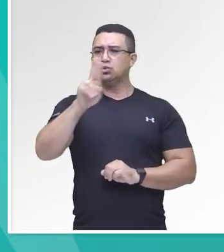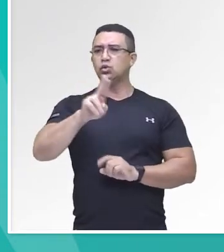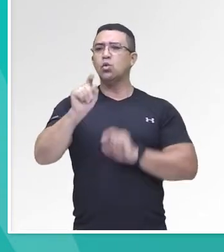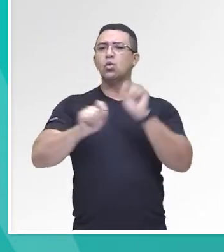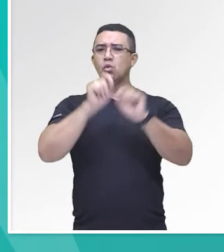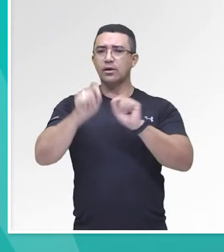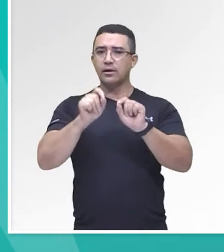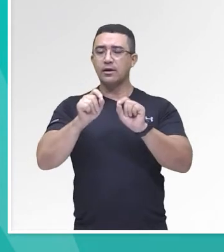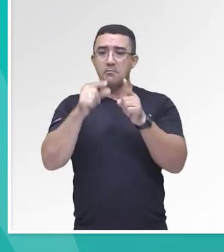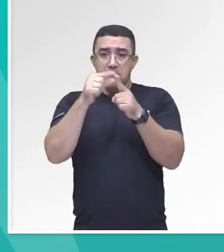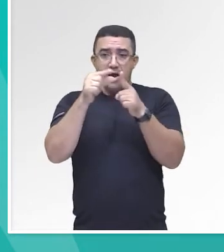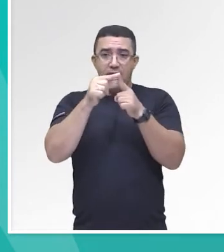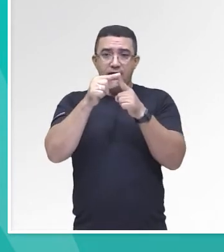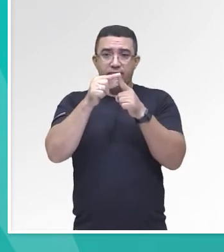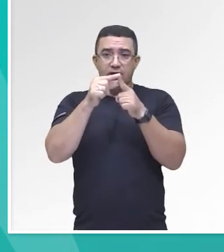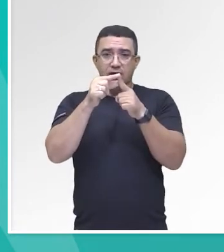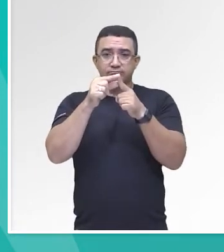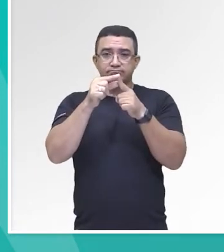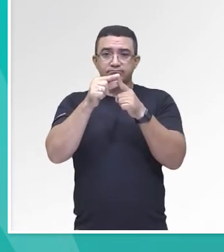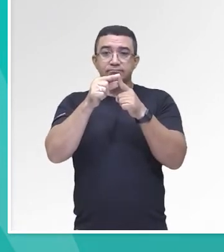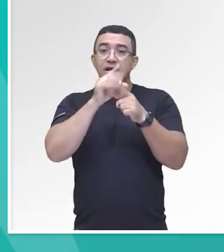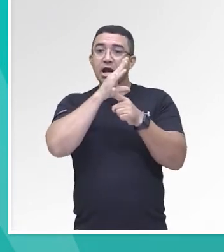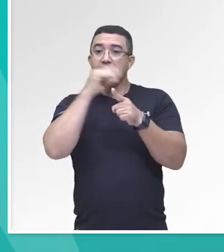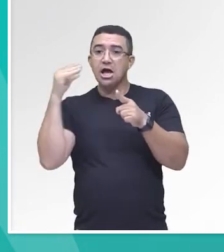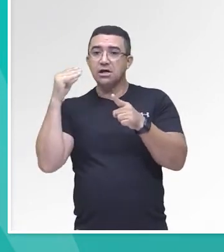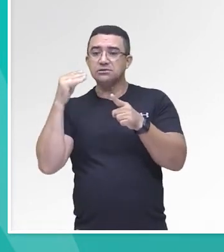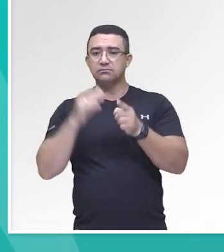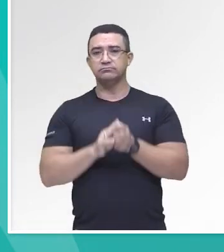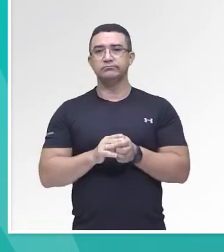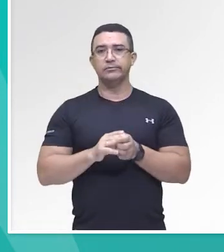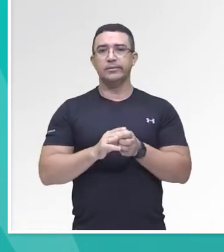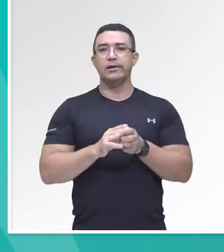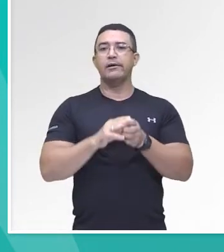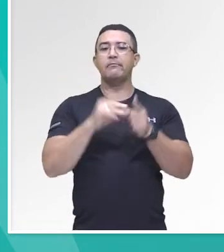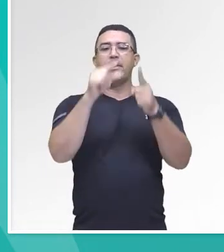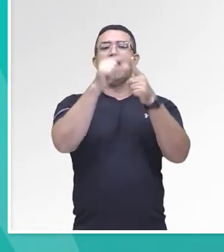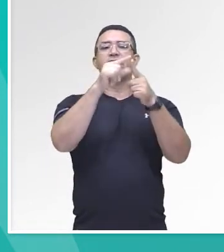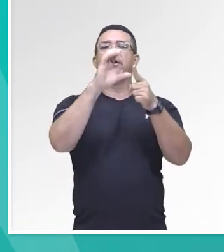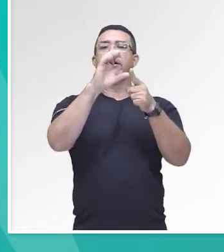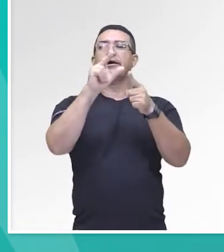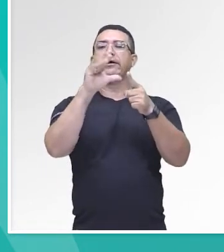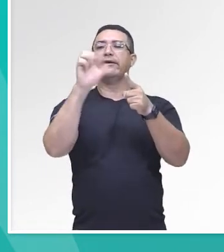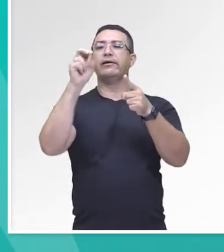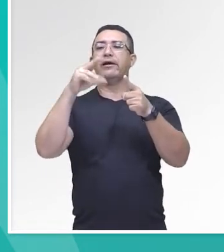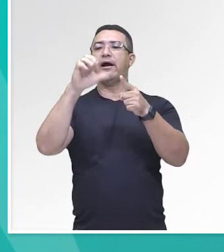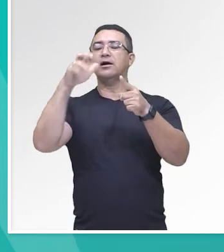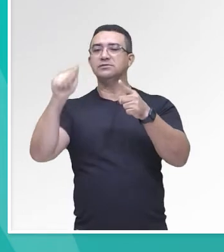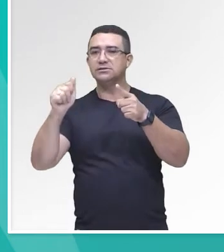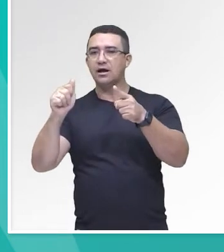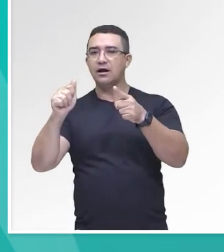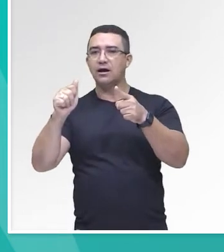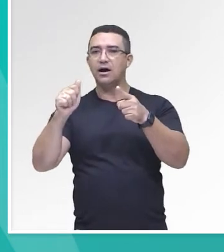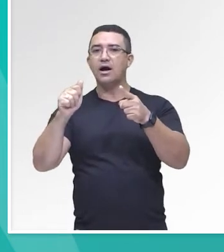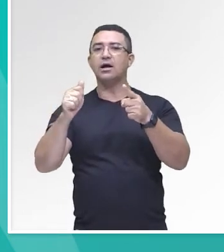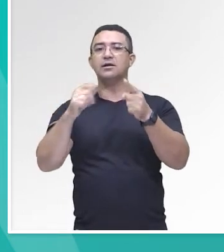aqui e, para evitar a repetição dessa palavrinha crianças, mais adiante, dentro do mesmo parágrafo, eu